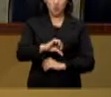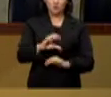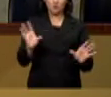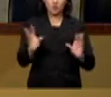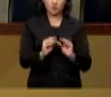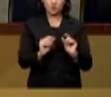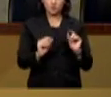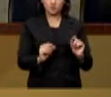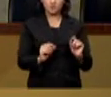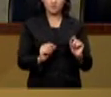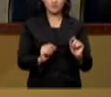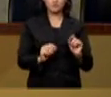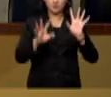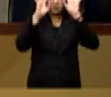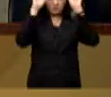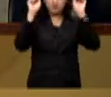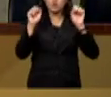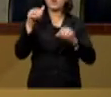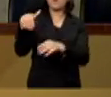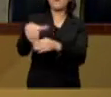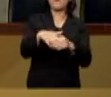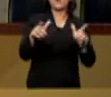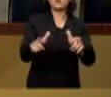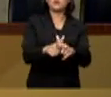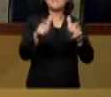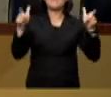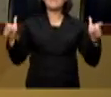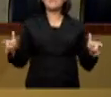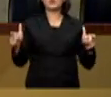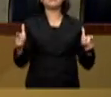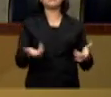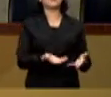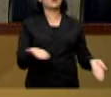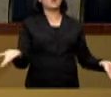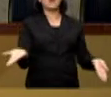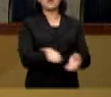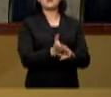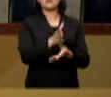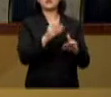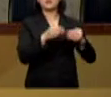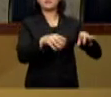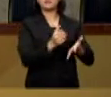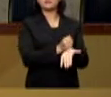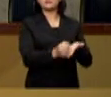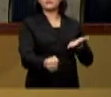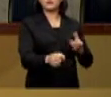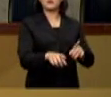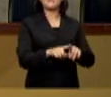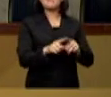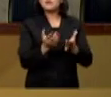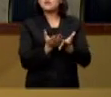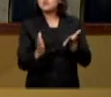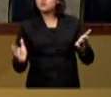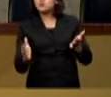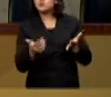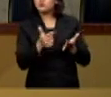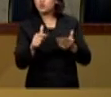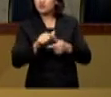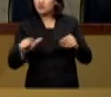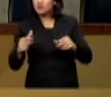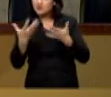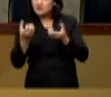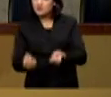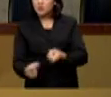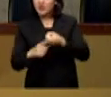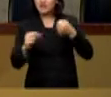sintética é a seguinte: o tribunal, por maioria, julgou parcialmente prejudicada a ação e, na parte subsistente, julgou a procedente para dar o artigo 5º